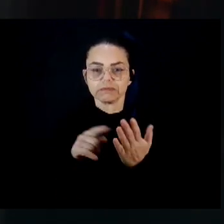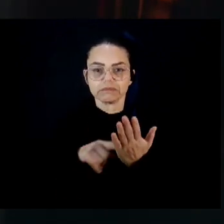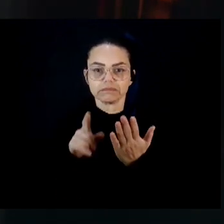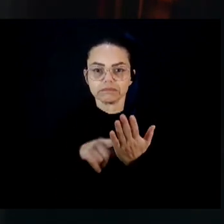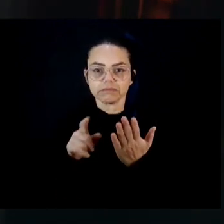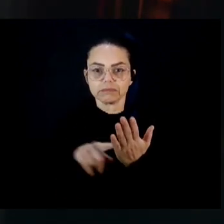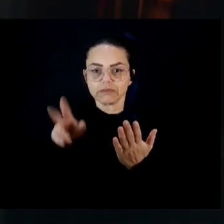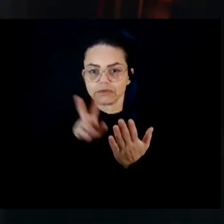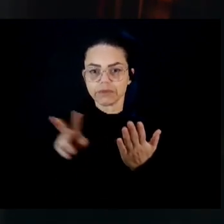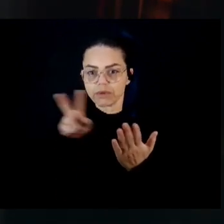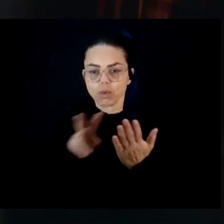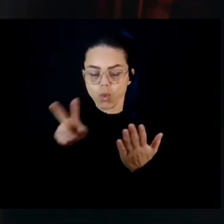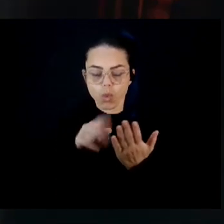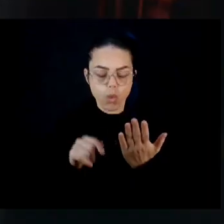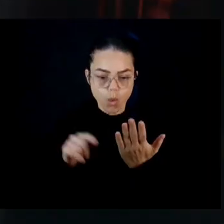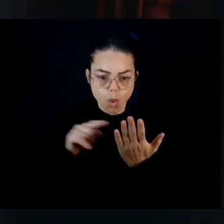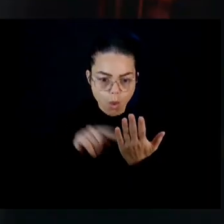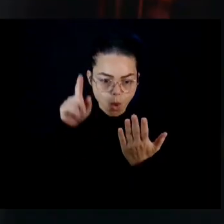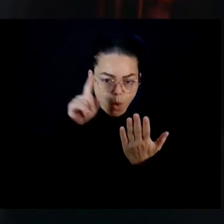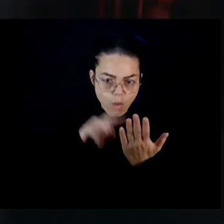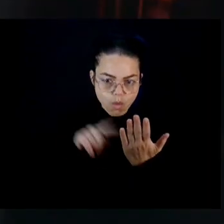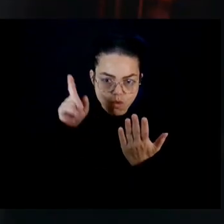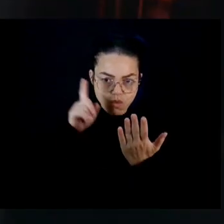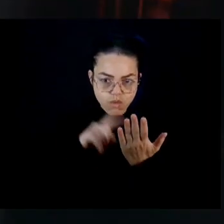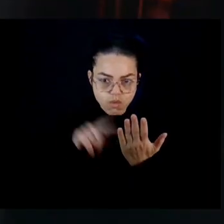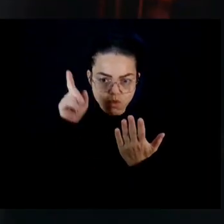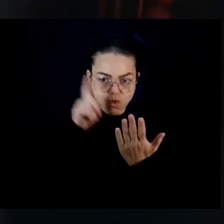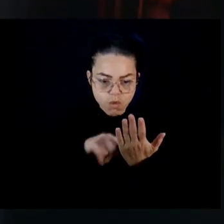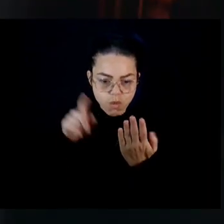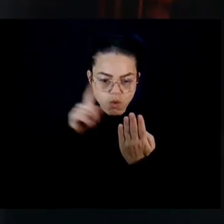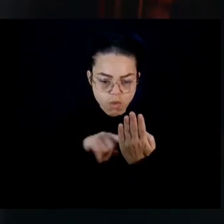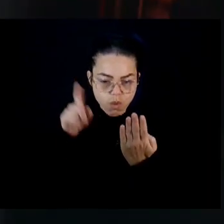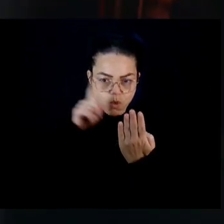vitamina, sua cabeça fica só vitamina, né? Só